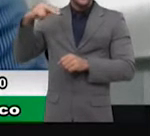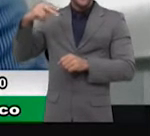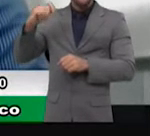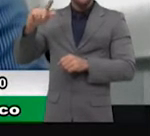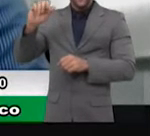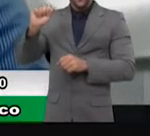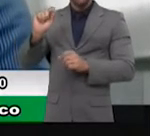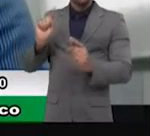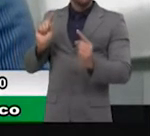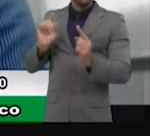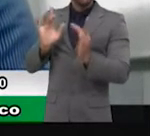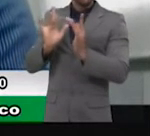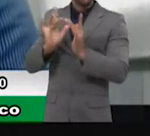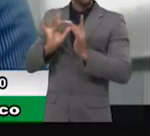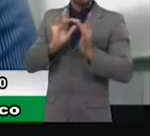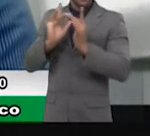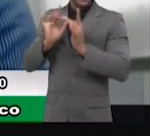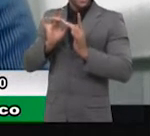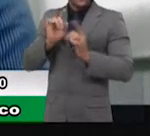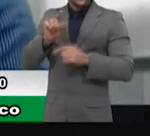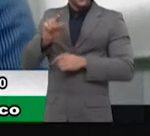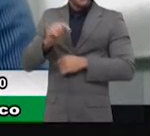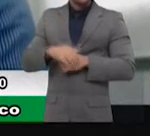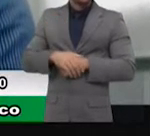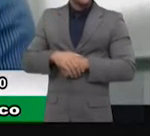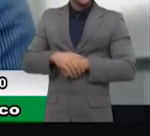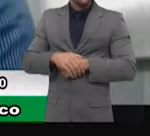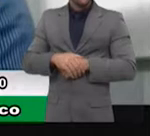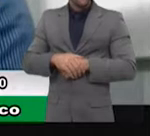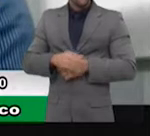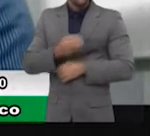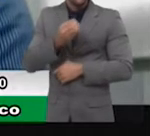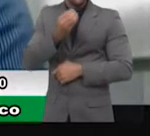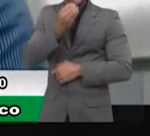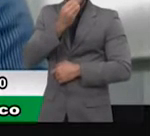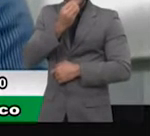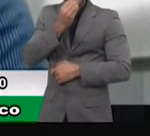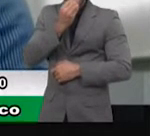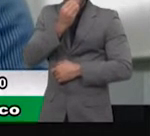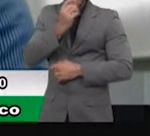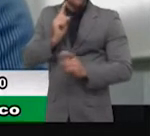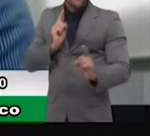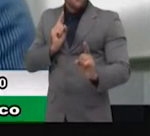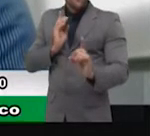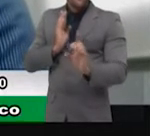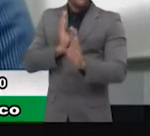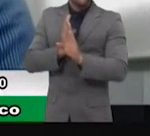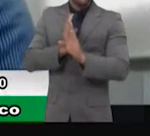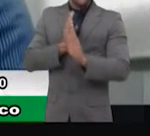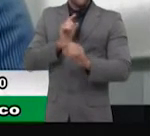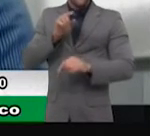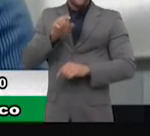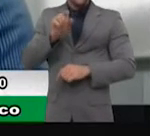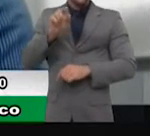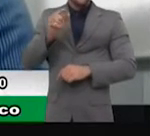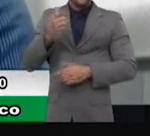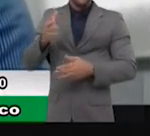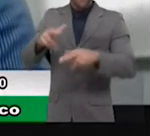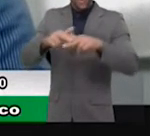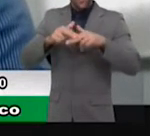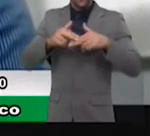a vereadora Ana Paula, é onde eu tive a oportunidade de chegar na Câmara Municipal. Então, eu quero também aqui, vereadora Ana